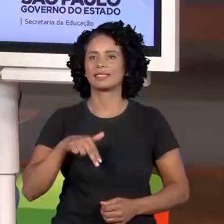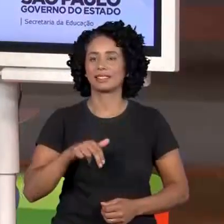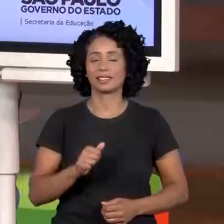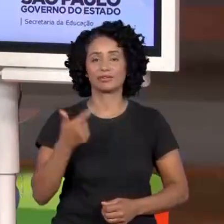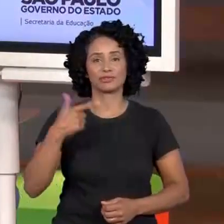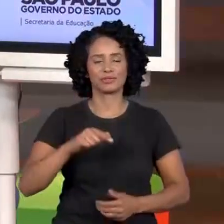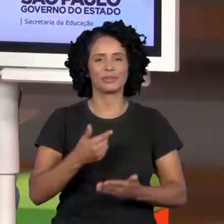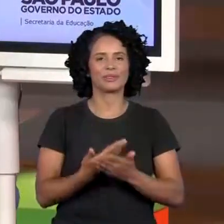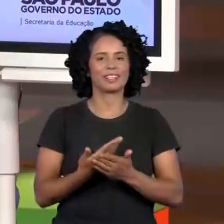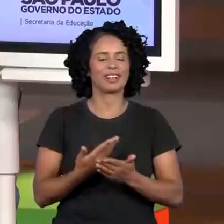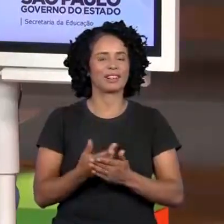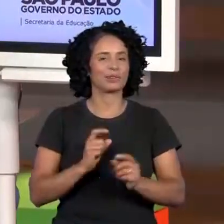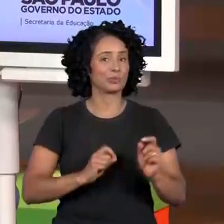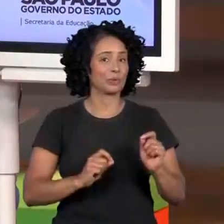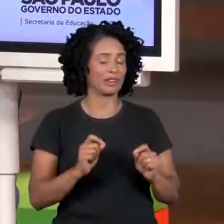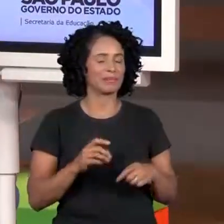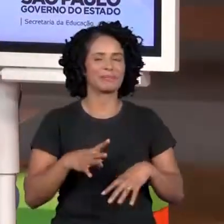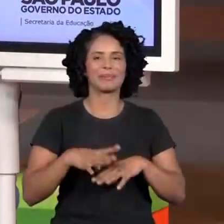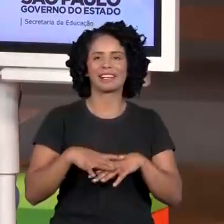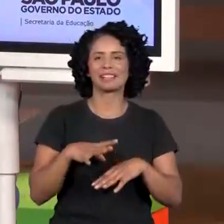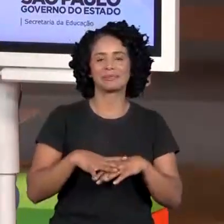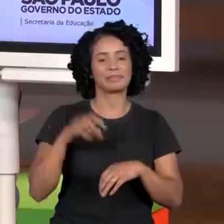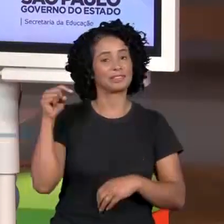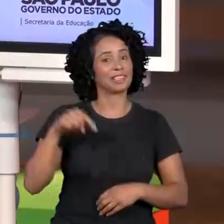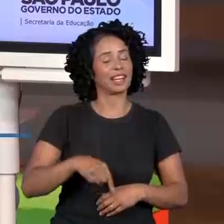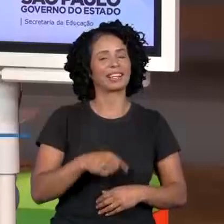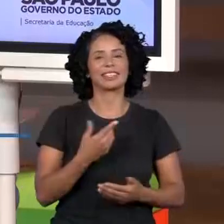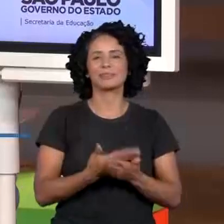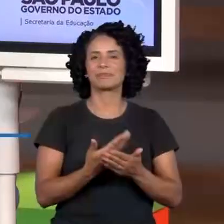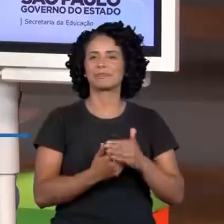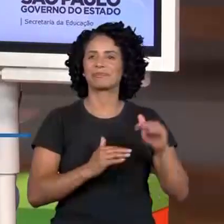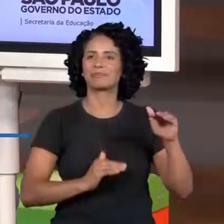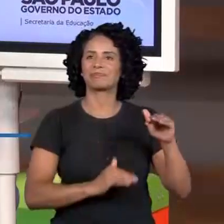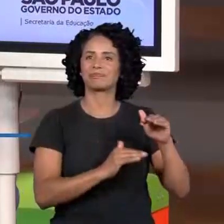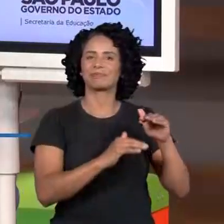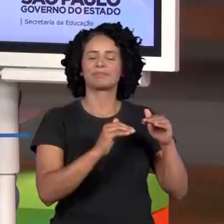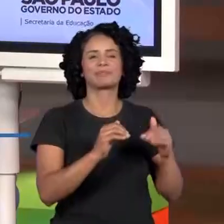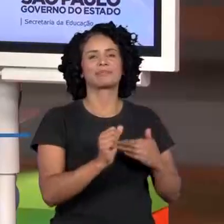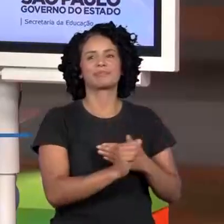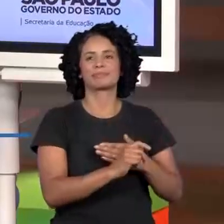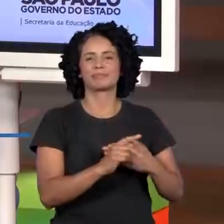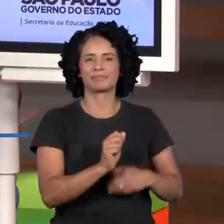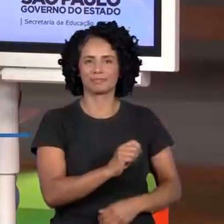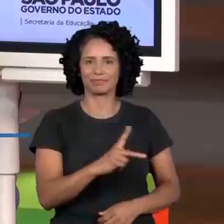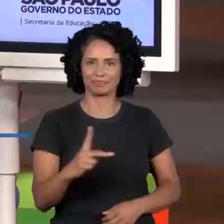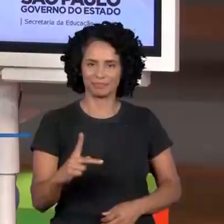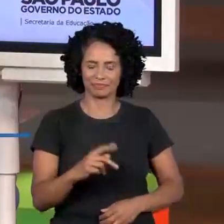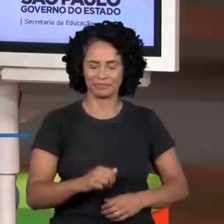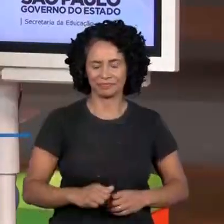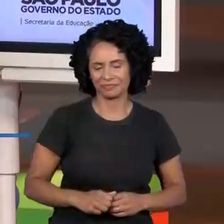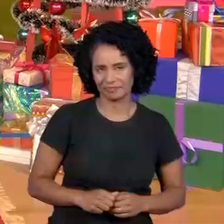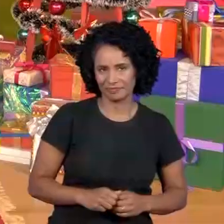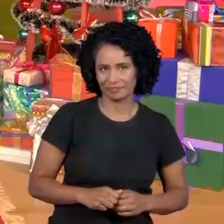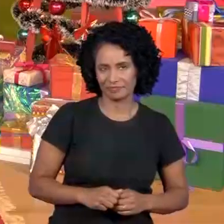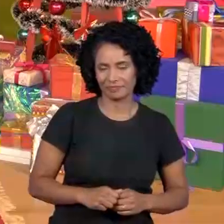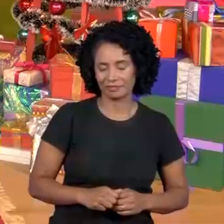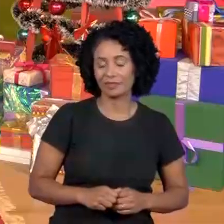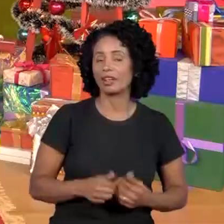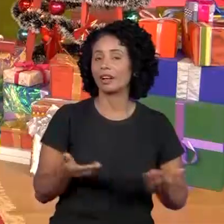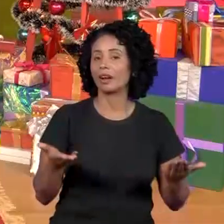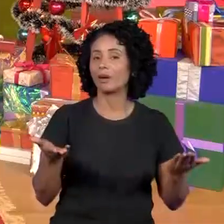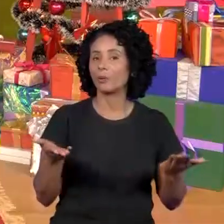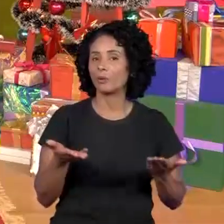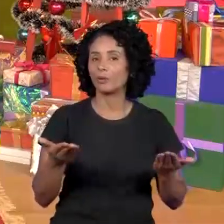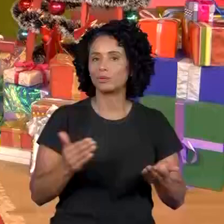de matemática aqui do repositório de vídeos do aplicativo. E eu já quero começar a nossa